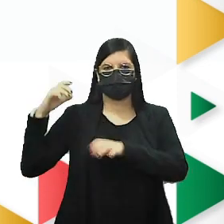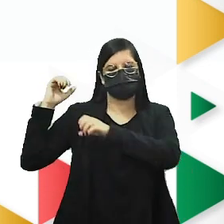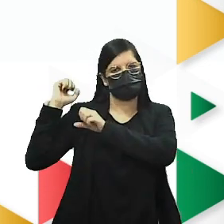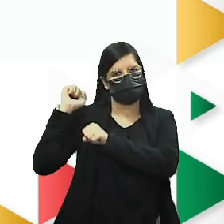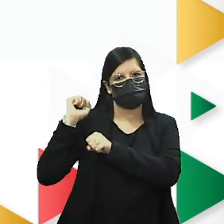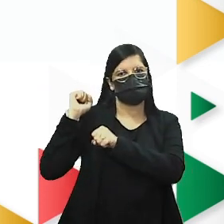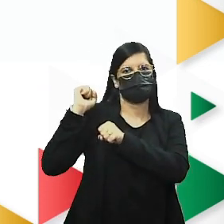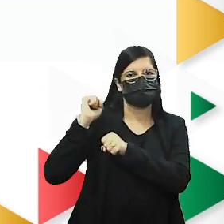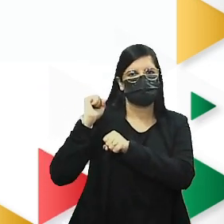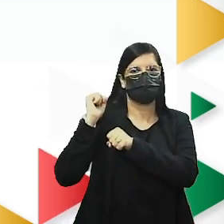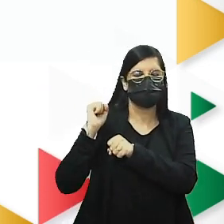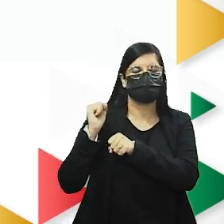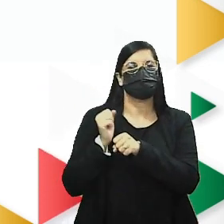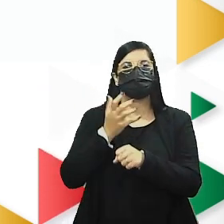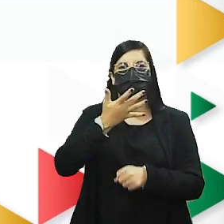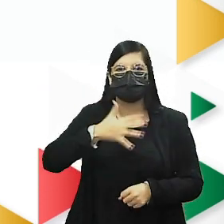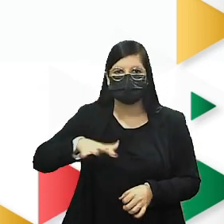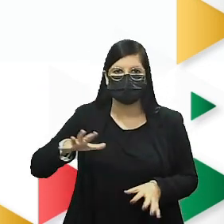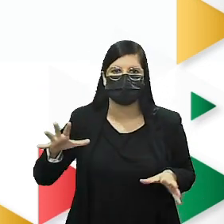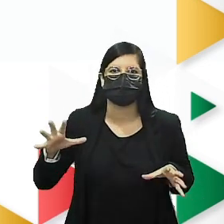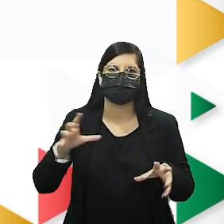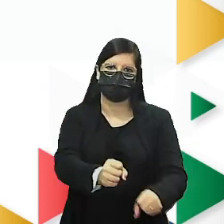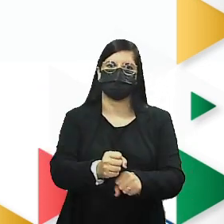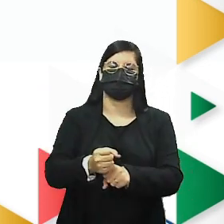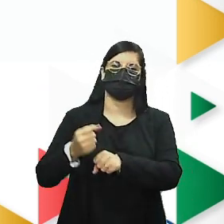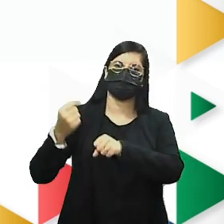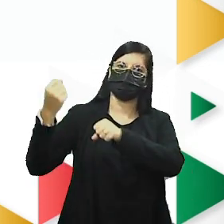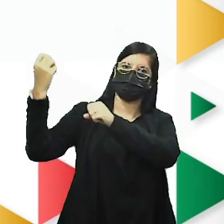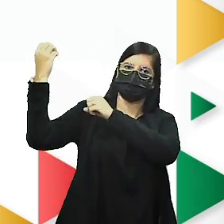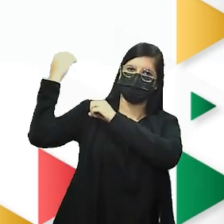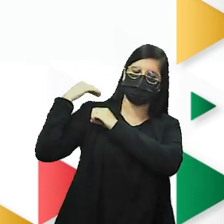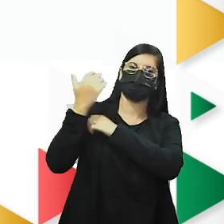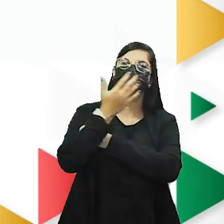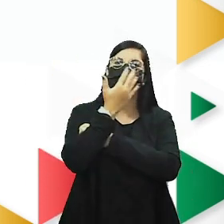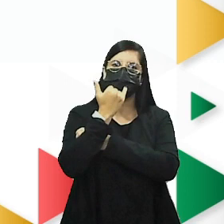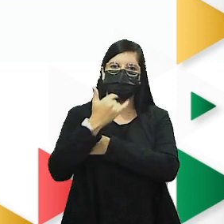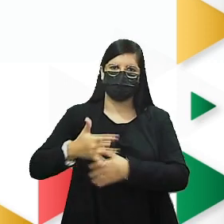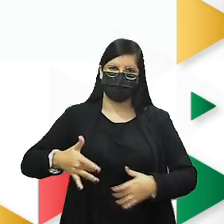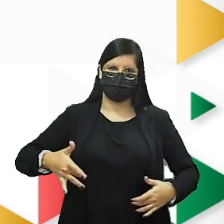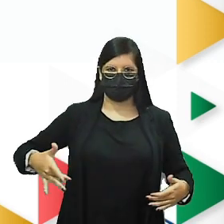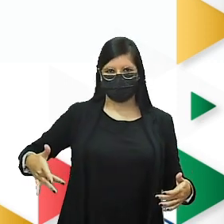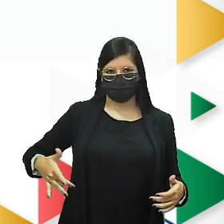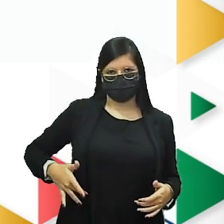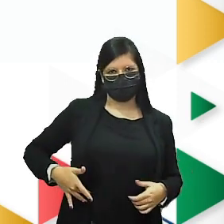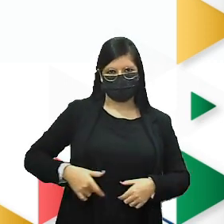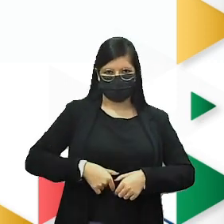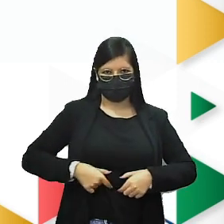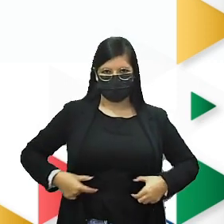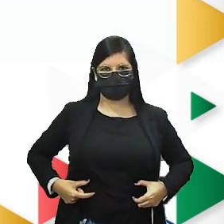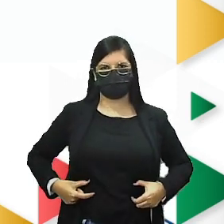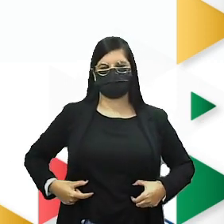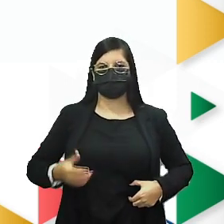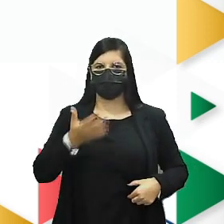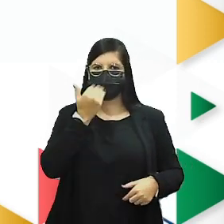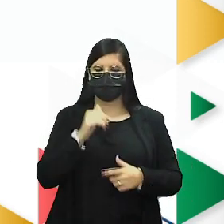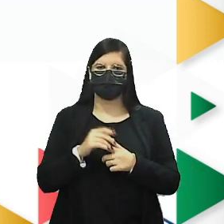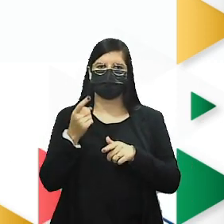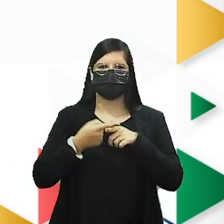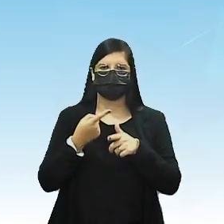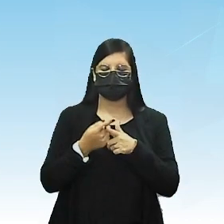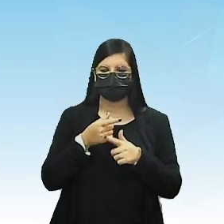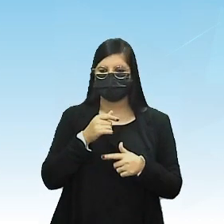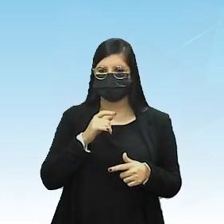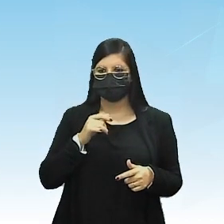costas onde guarda os ossos das crianças que ele capturou para comer os seus fígados. Usava muito isso, sabe, para as crianças não falar, por